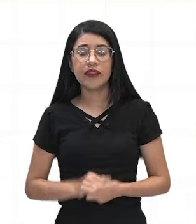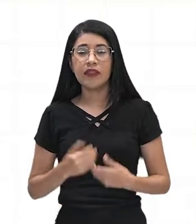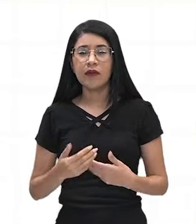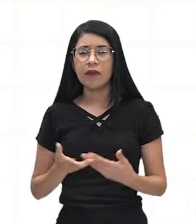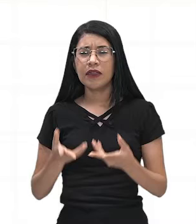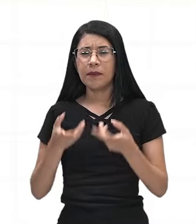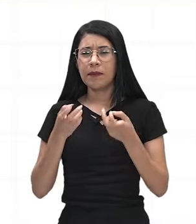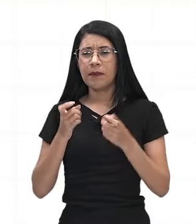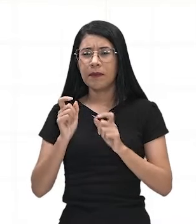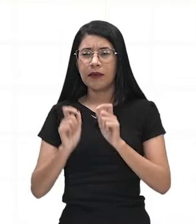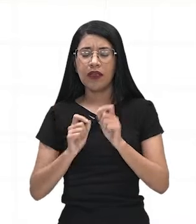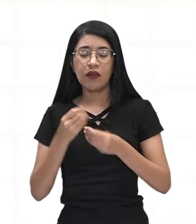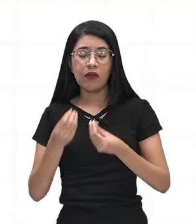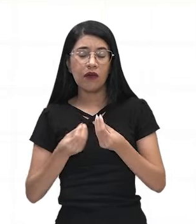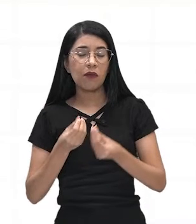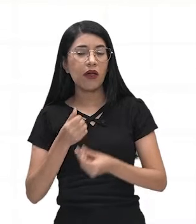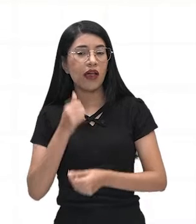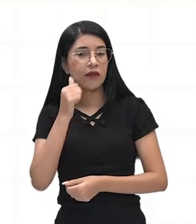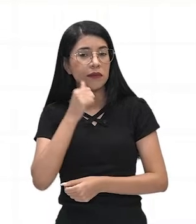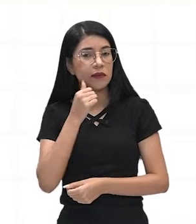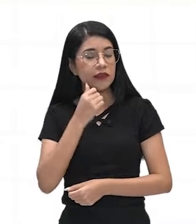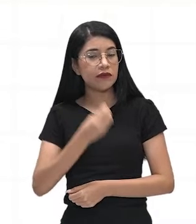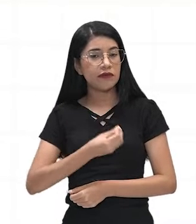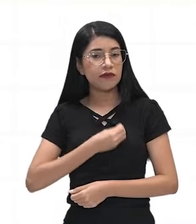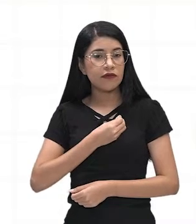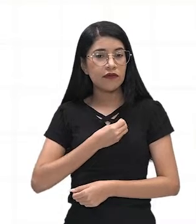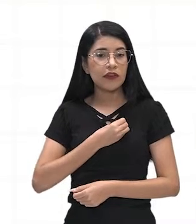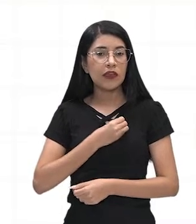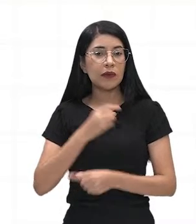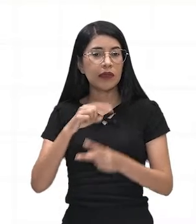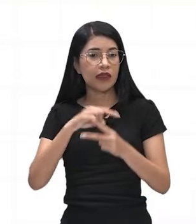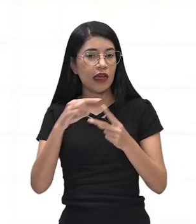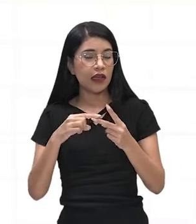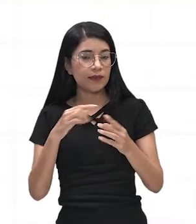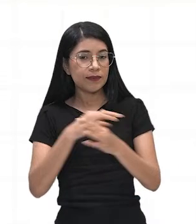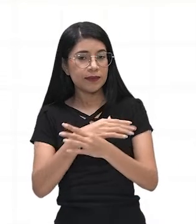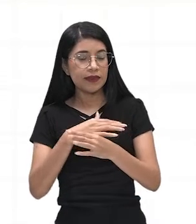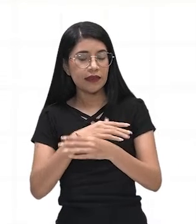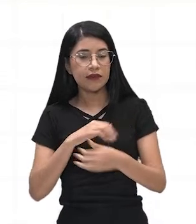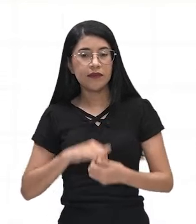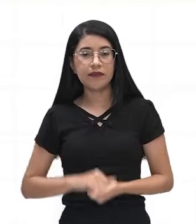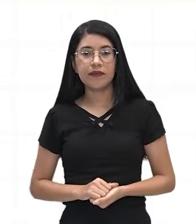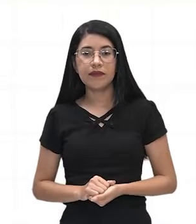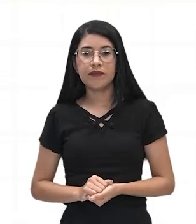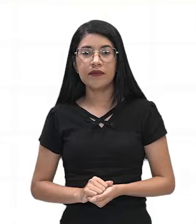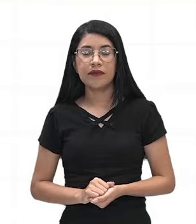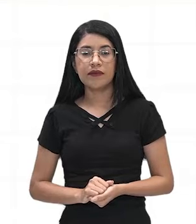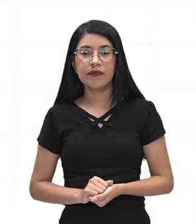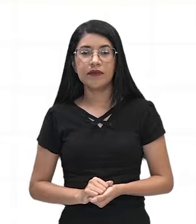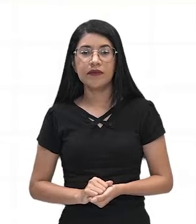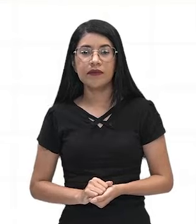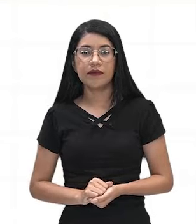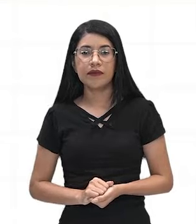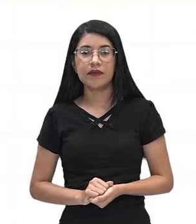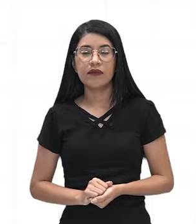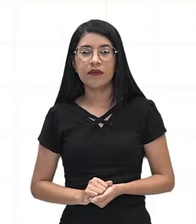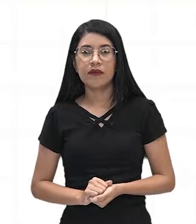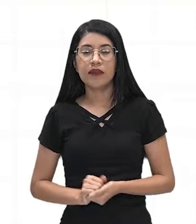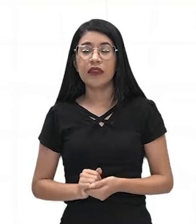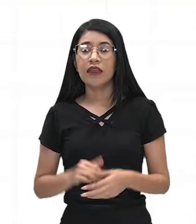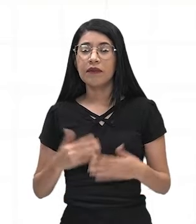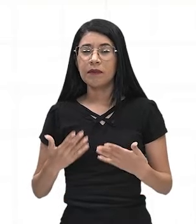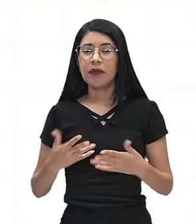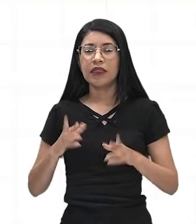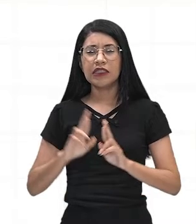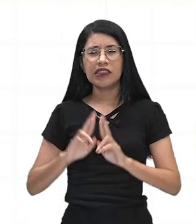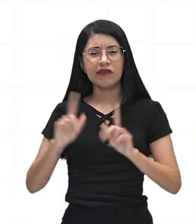olhada em como as mulheres viviam na Grécia e em Roma, e mesmo assim, embora as coisas fossem